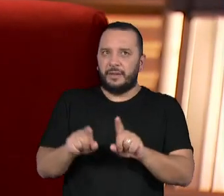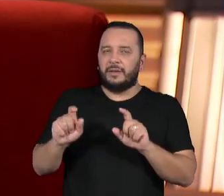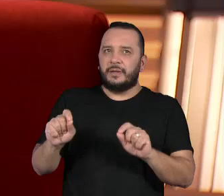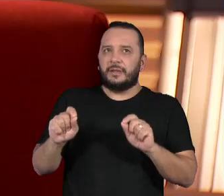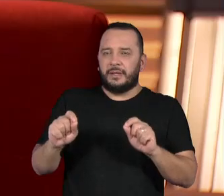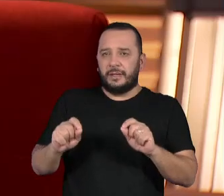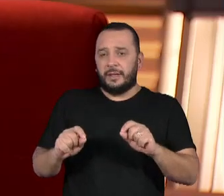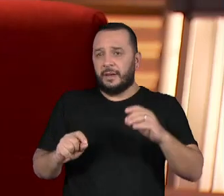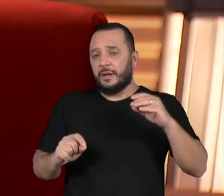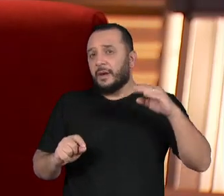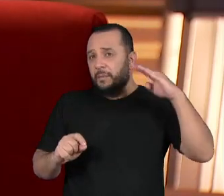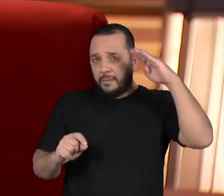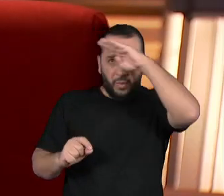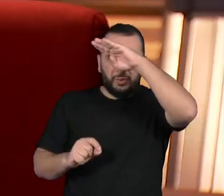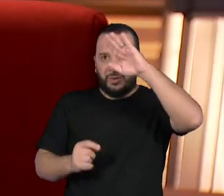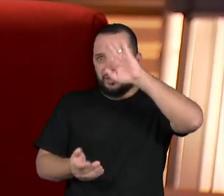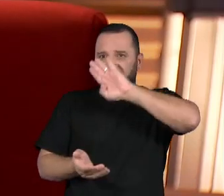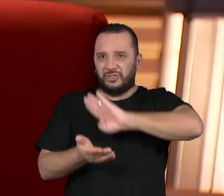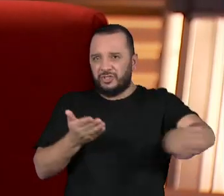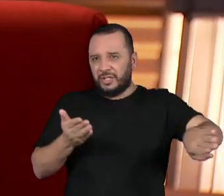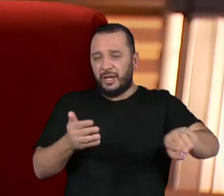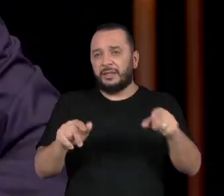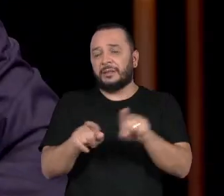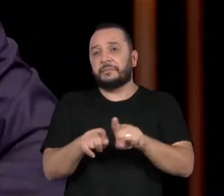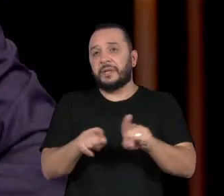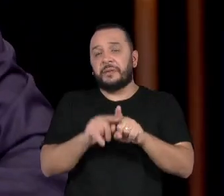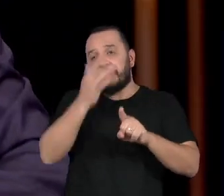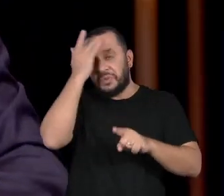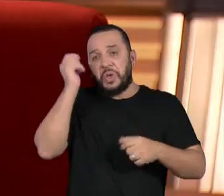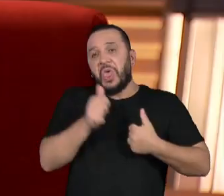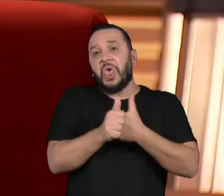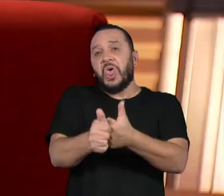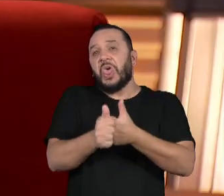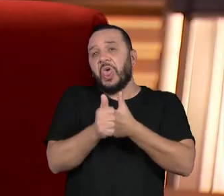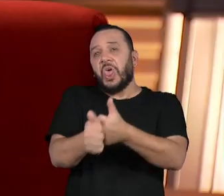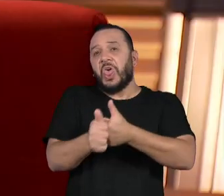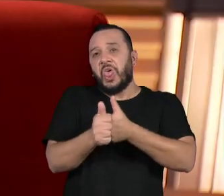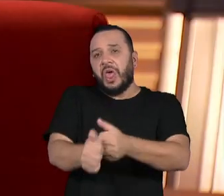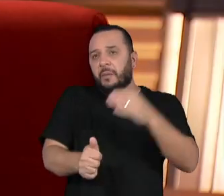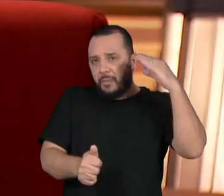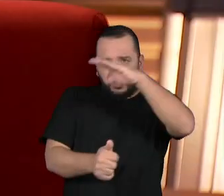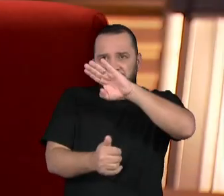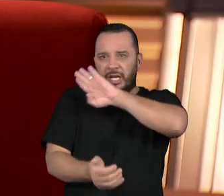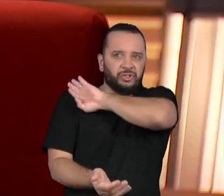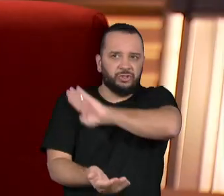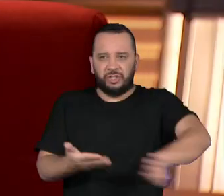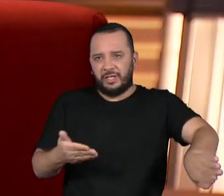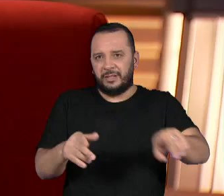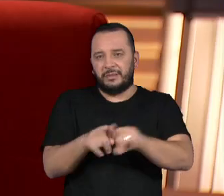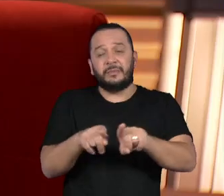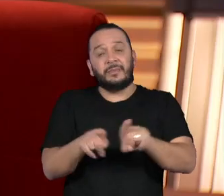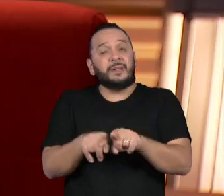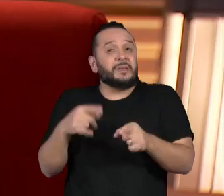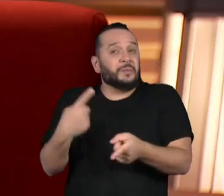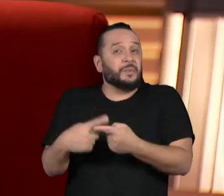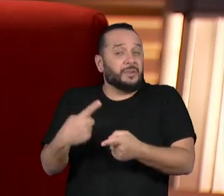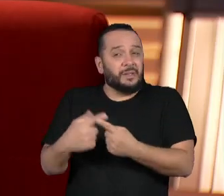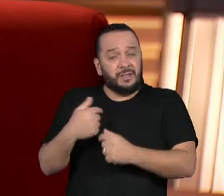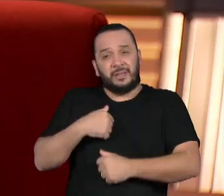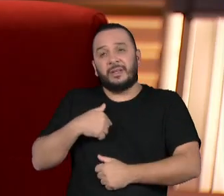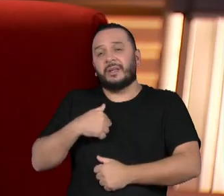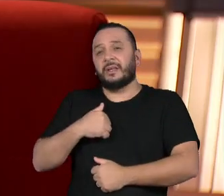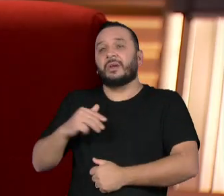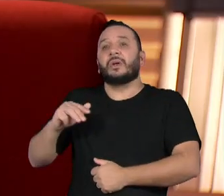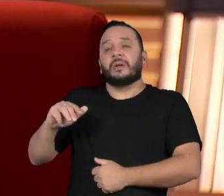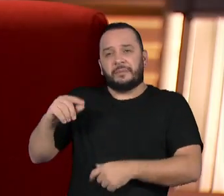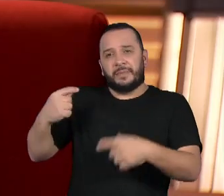e fico bolsonalista até então e o que vai vir pós-eleição nós temos que